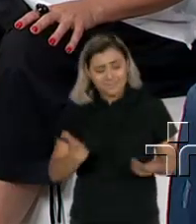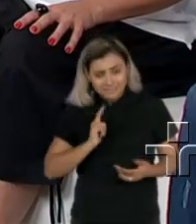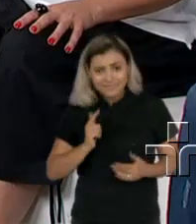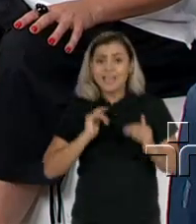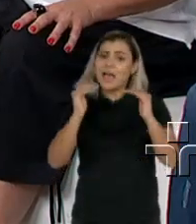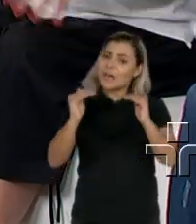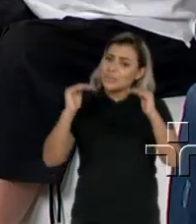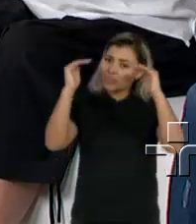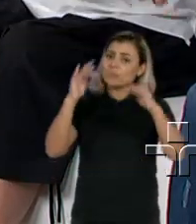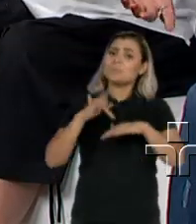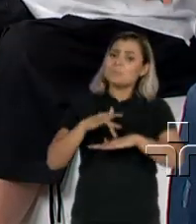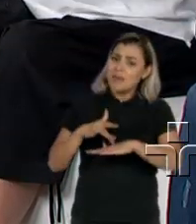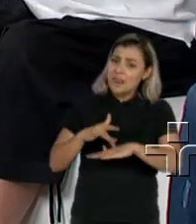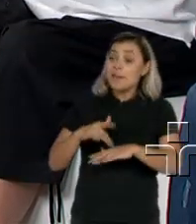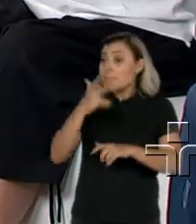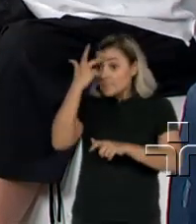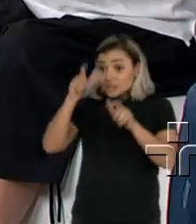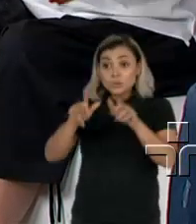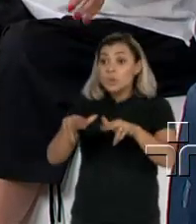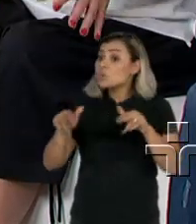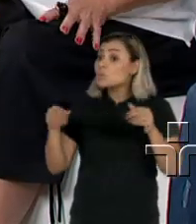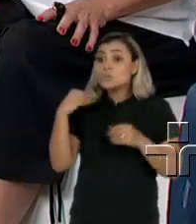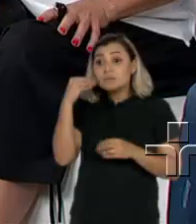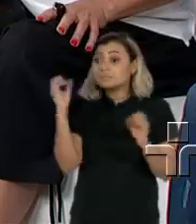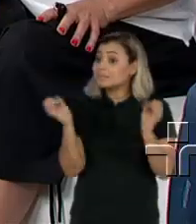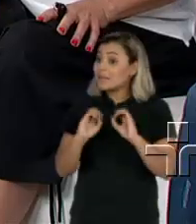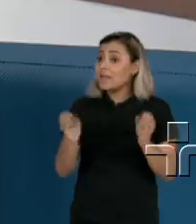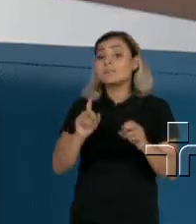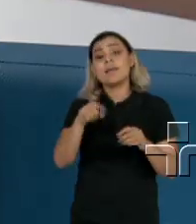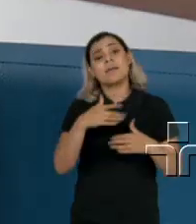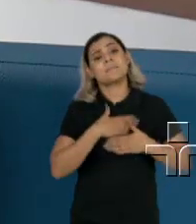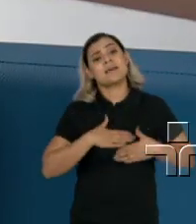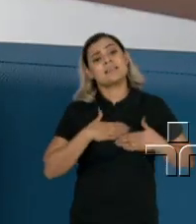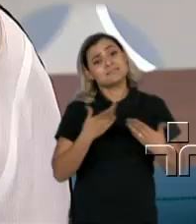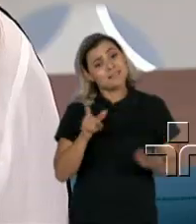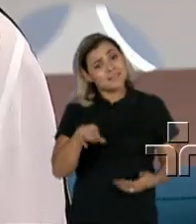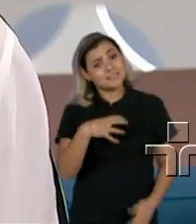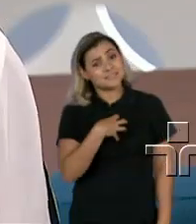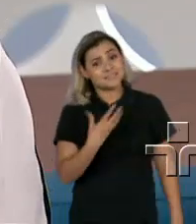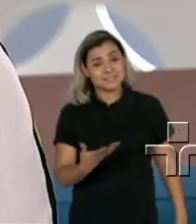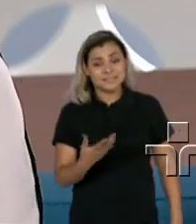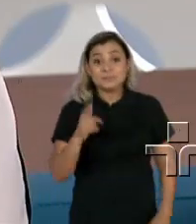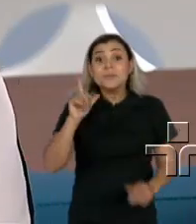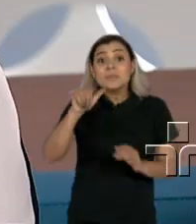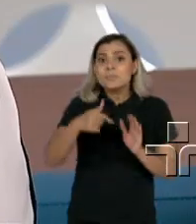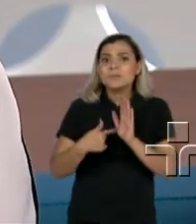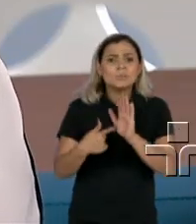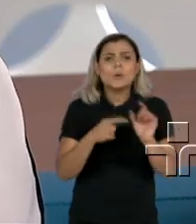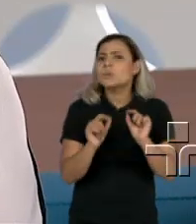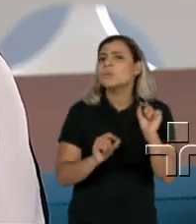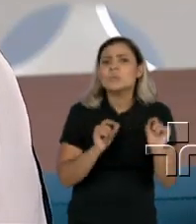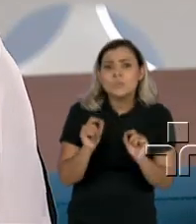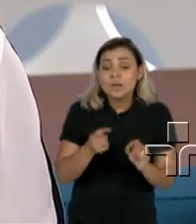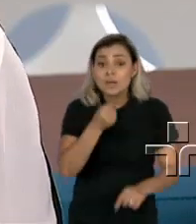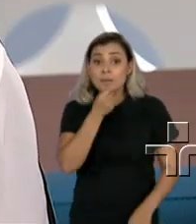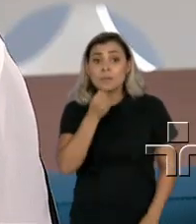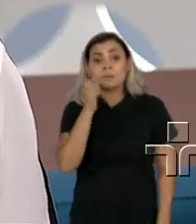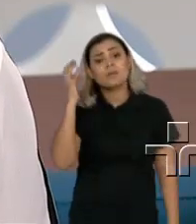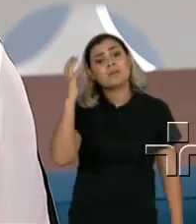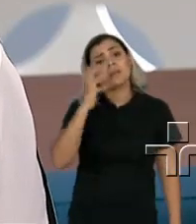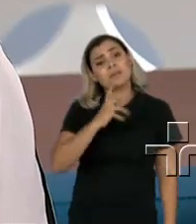ama a gente nunca fez e começamos é um prazer né olha no próximo bloco tem uma reportagem